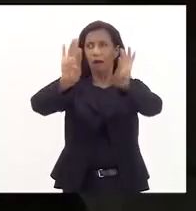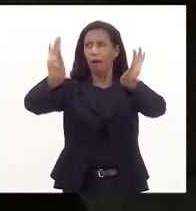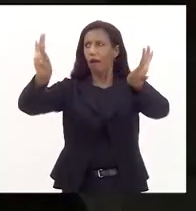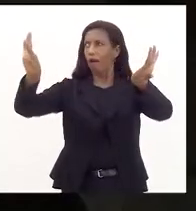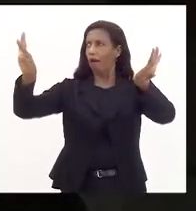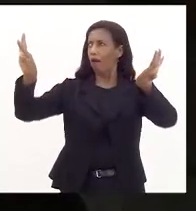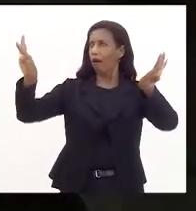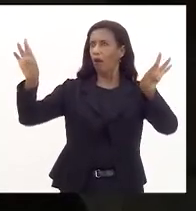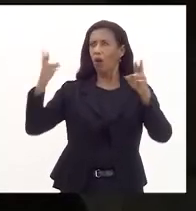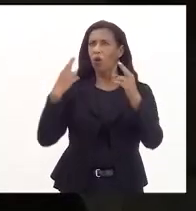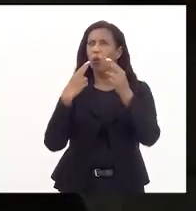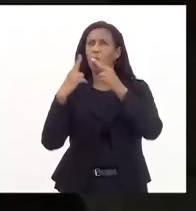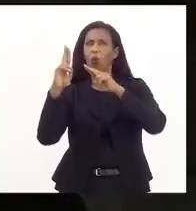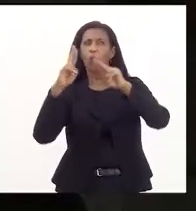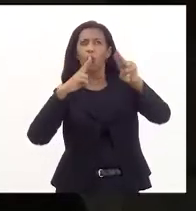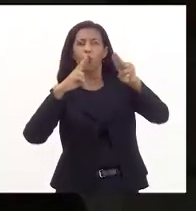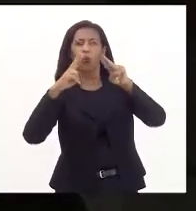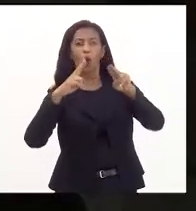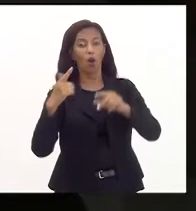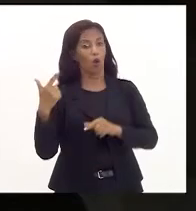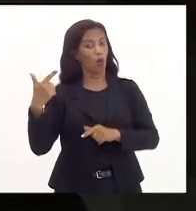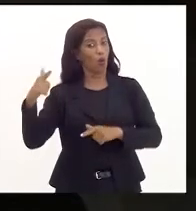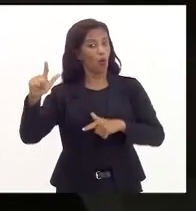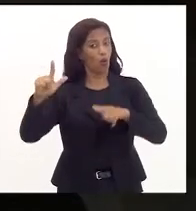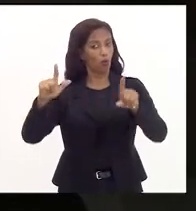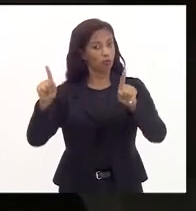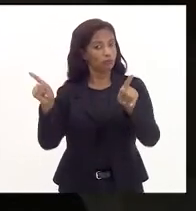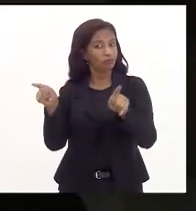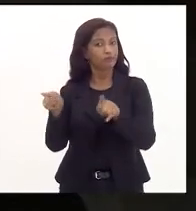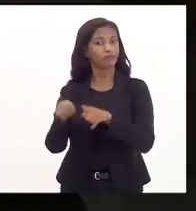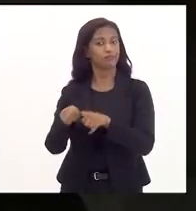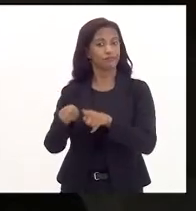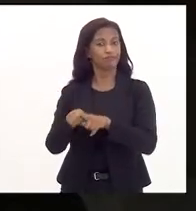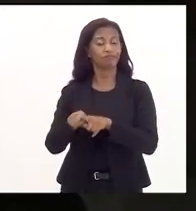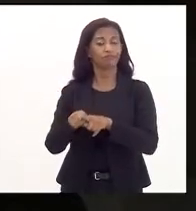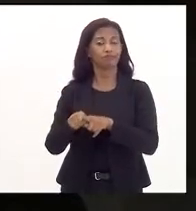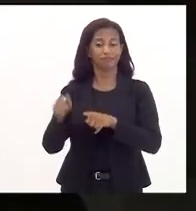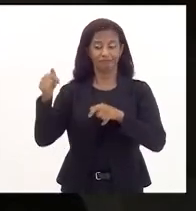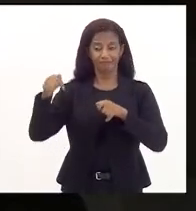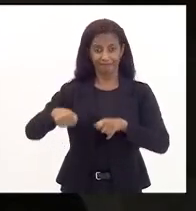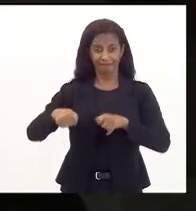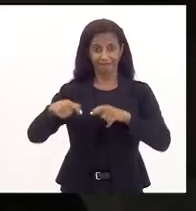galerias. Outros, até em plenário,